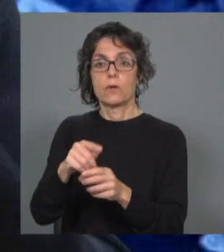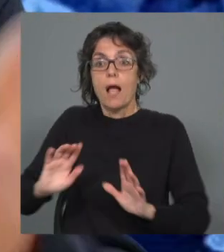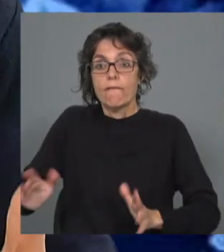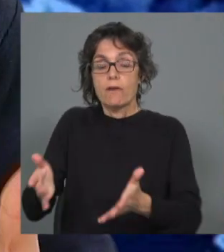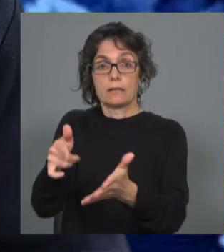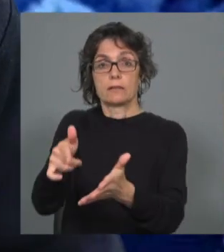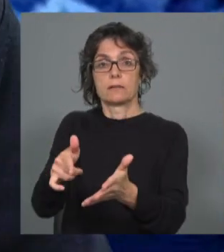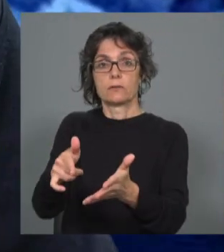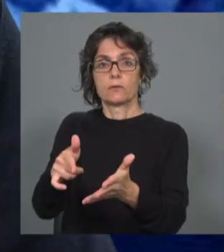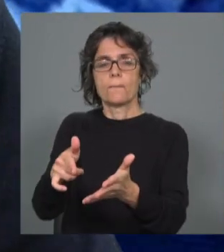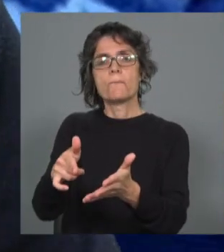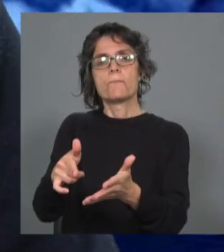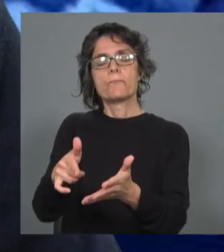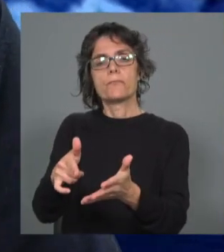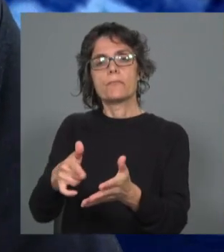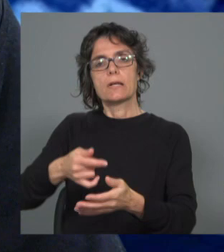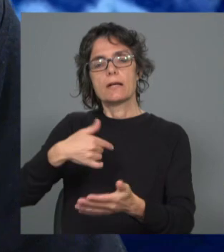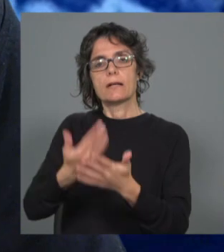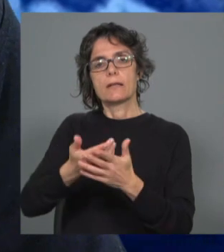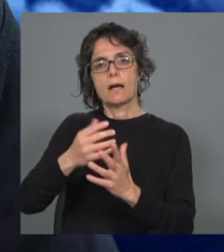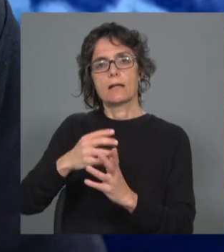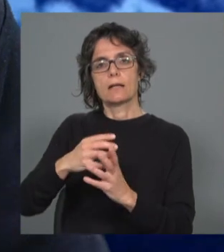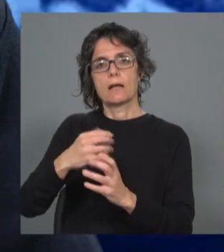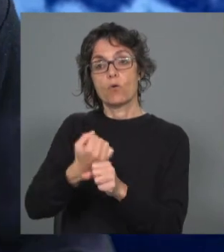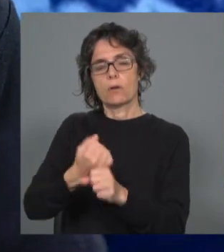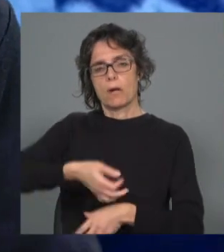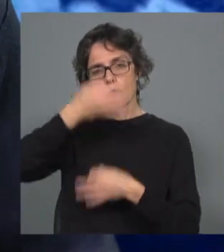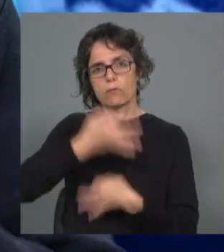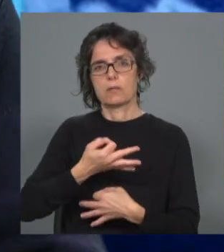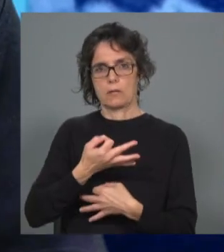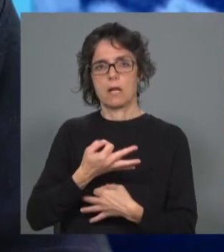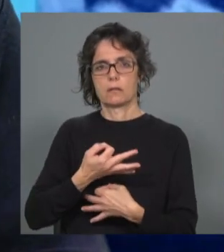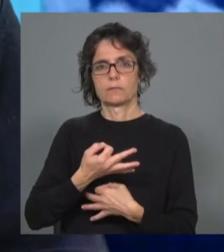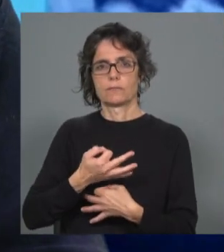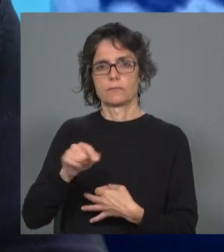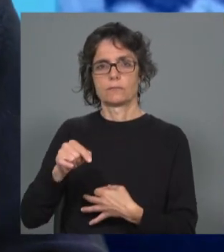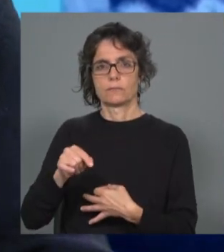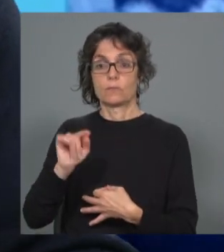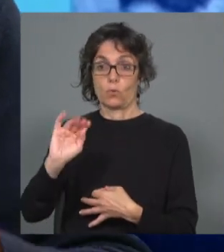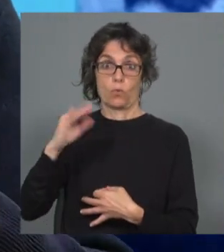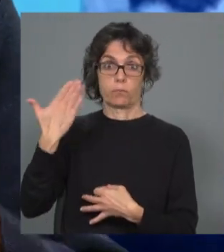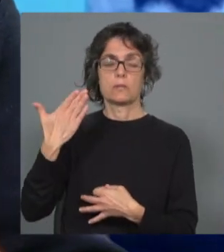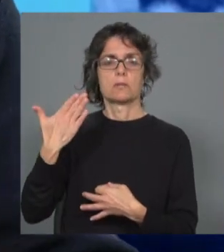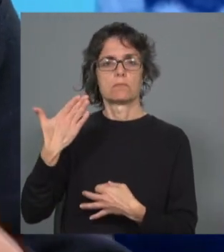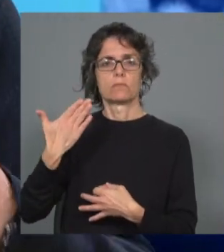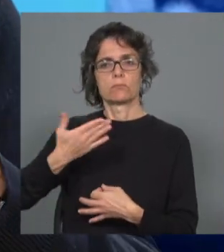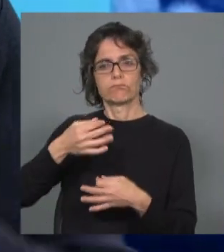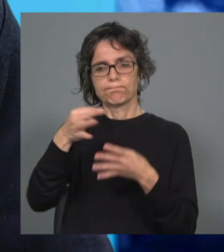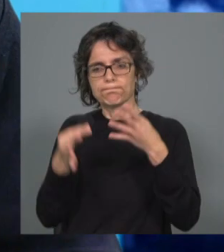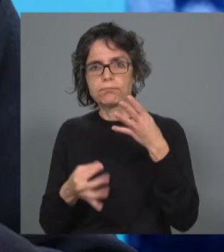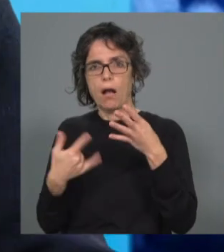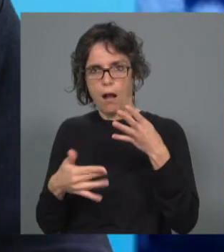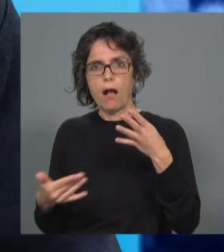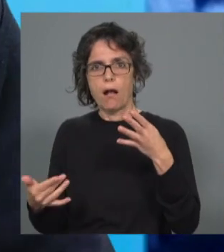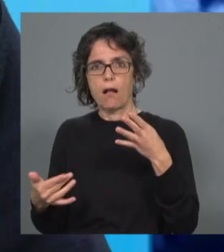alteração, essa dignificação do mundo do trabalho. E, portanto, com princípios muito seguros, muito concretos